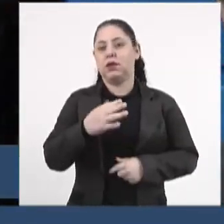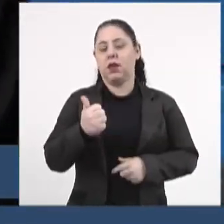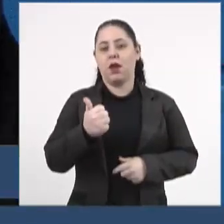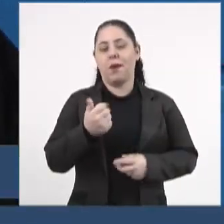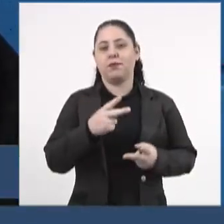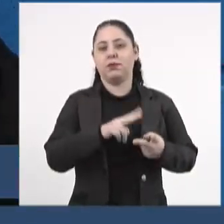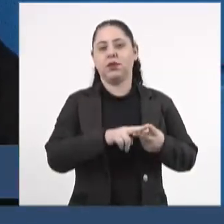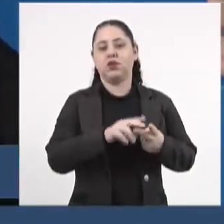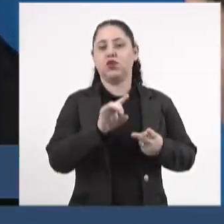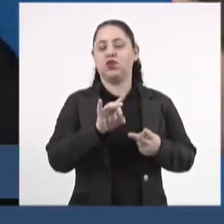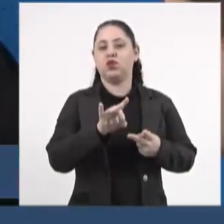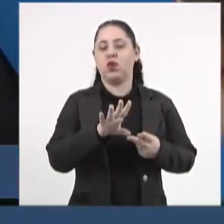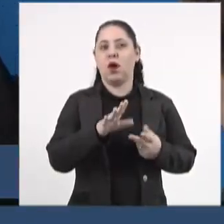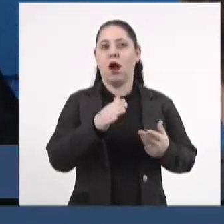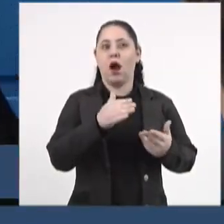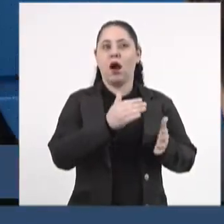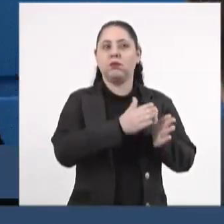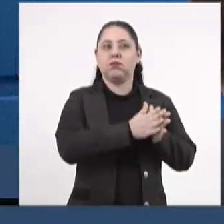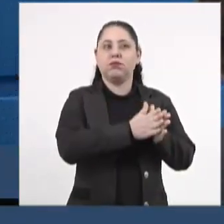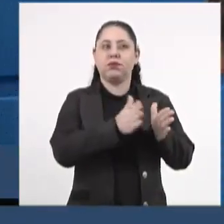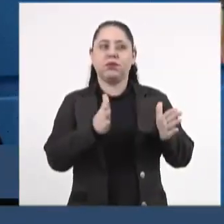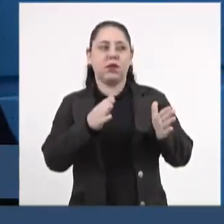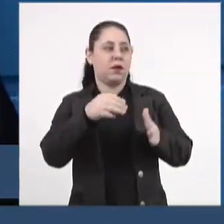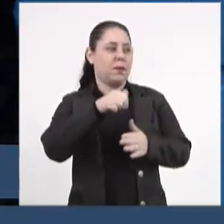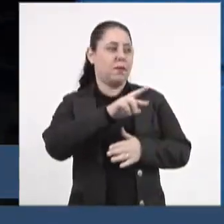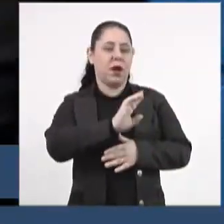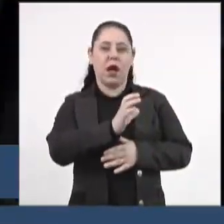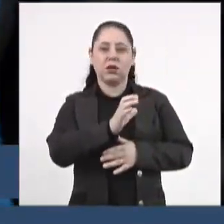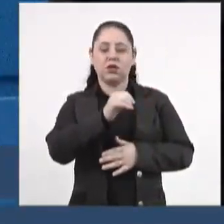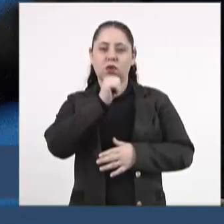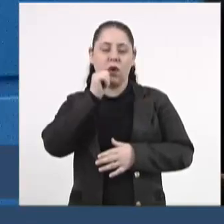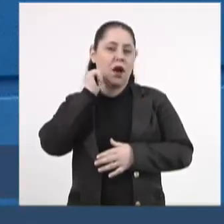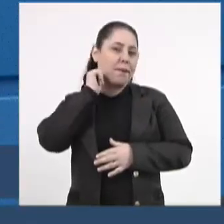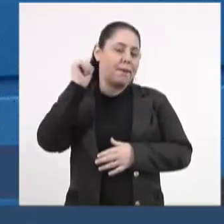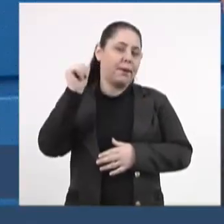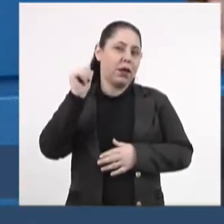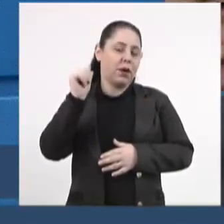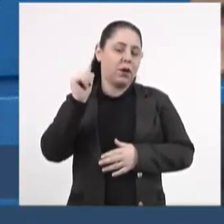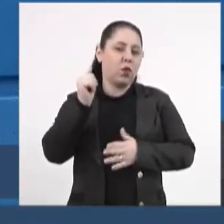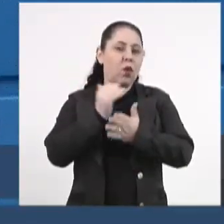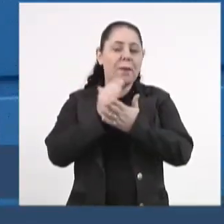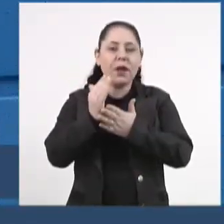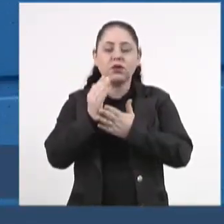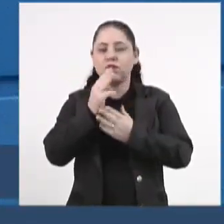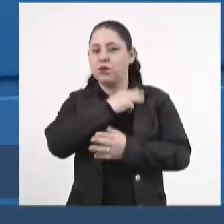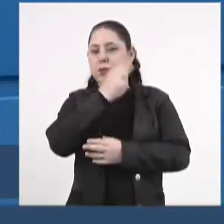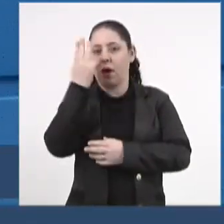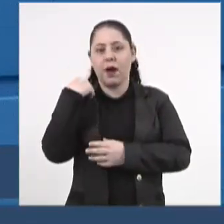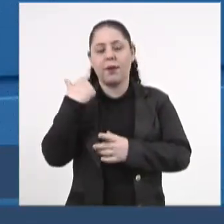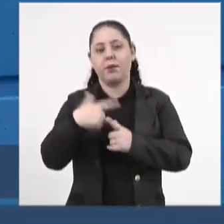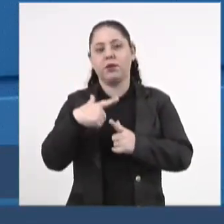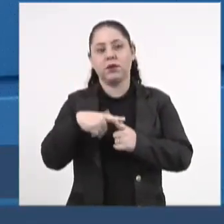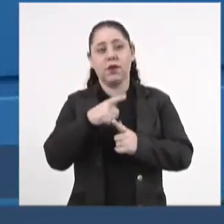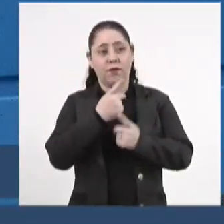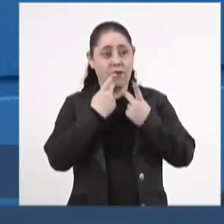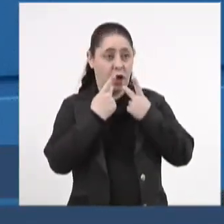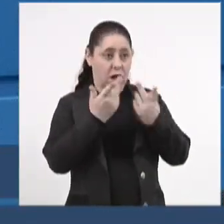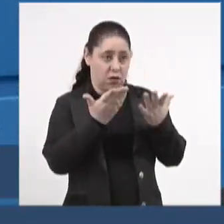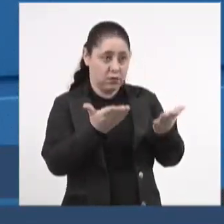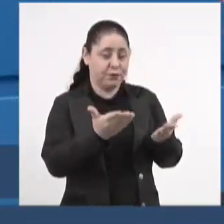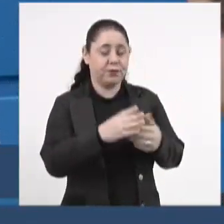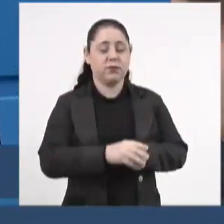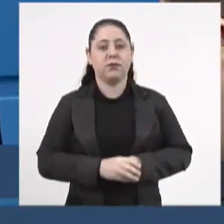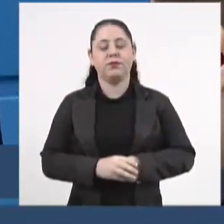31 presos só agora de março, abril e esses primeiros dias de maio. Tudo isso por quê? Aquilo que Vossa Excelência